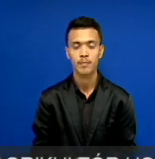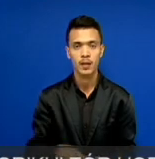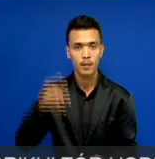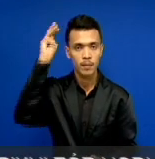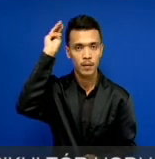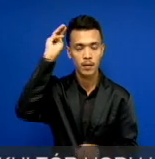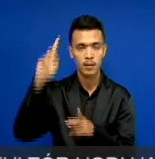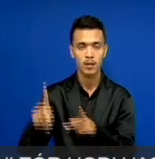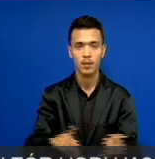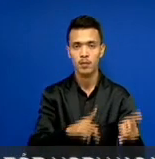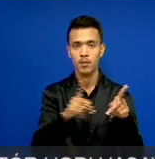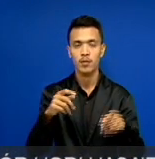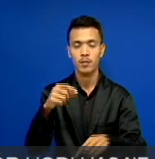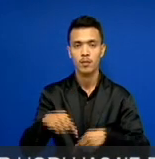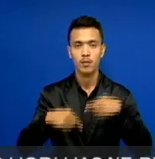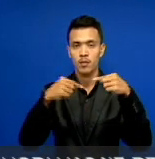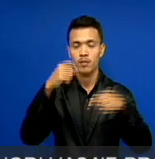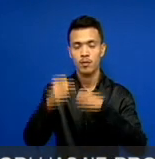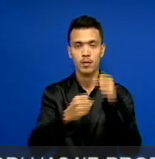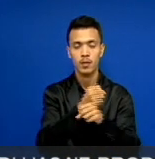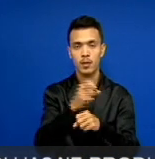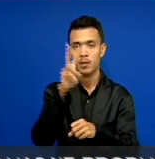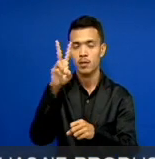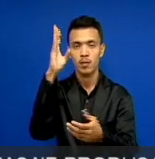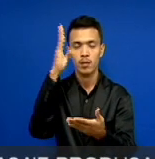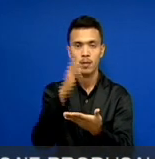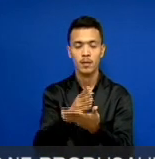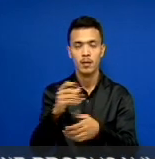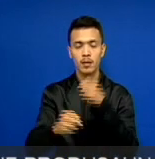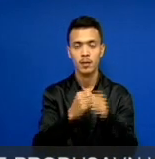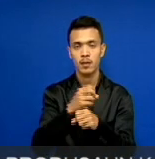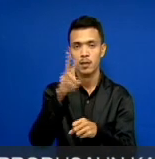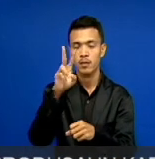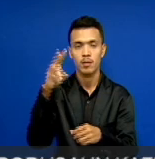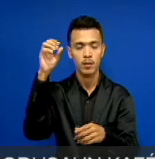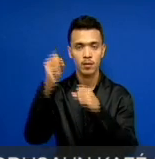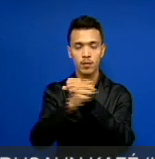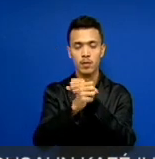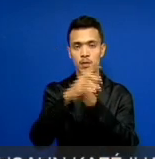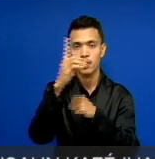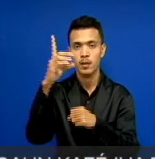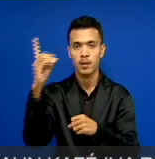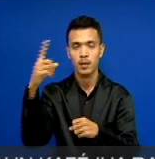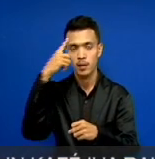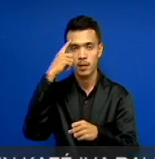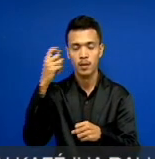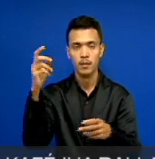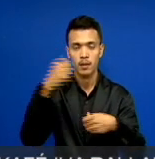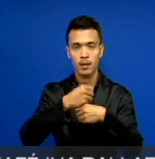Ministério Público alega Tinan Rua não suspende Tinan Rua Arguidu DD. Tamba desconfia comete caso